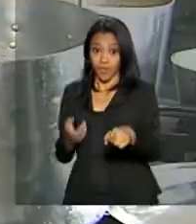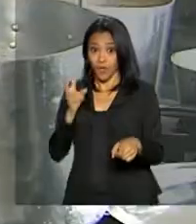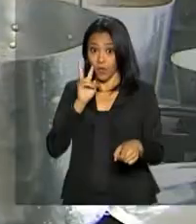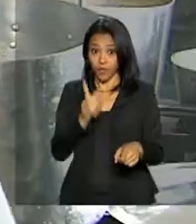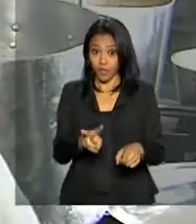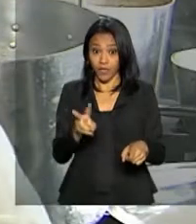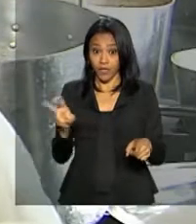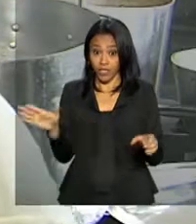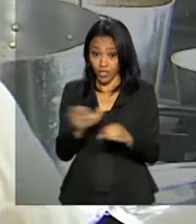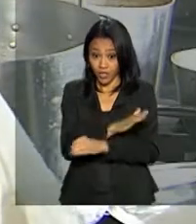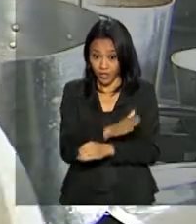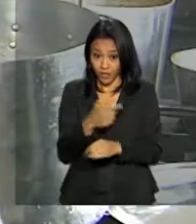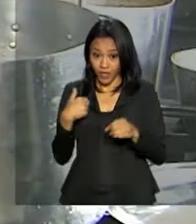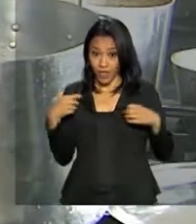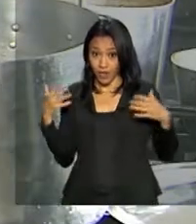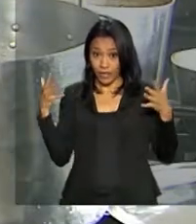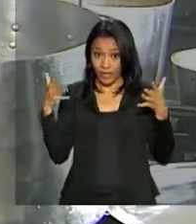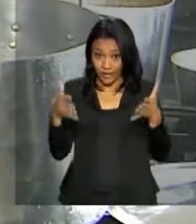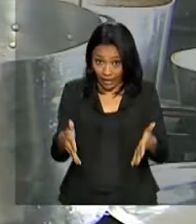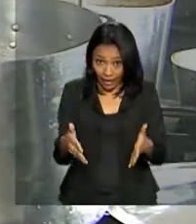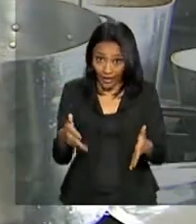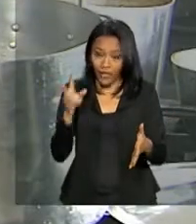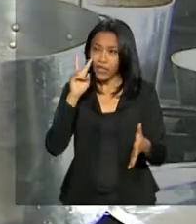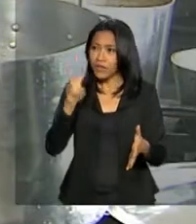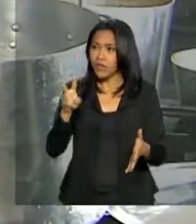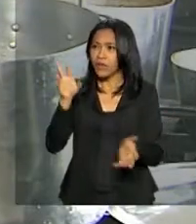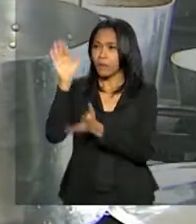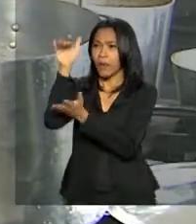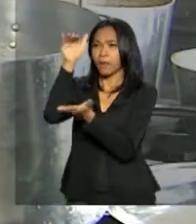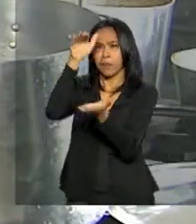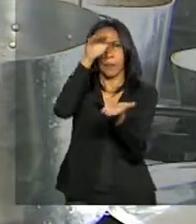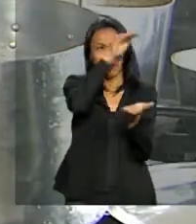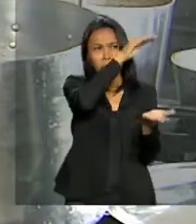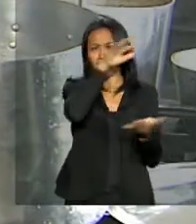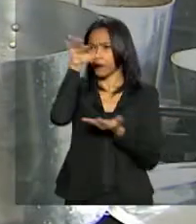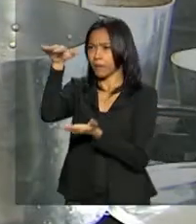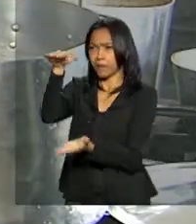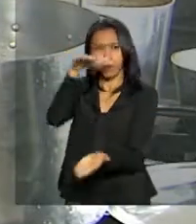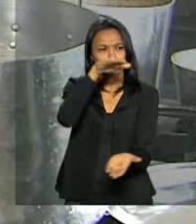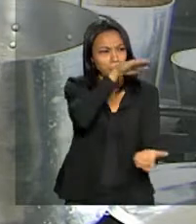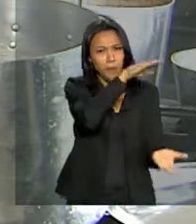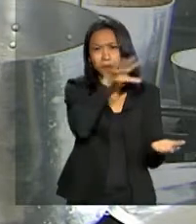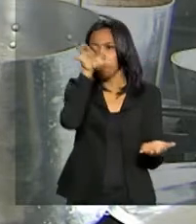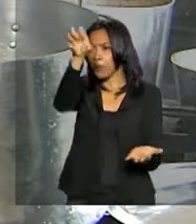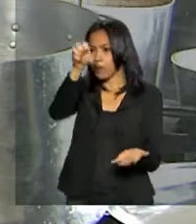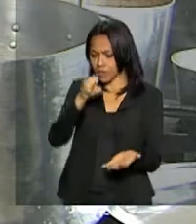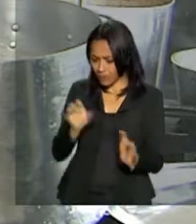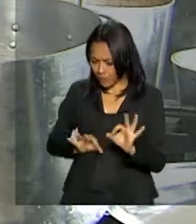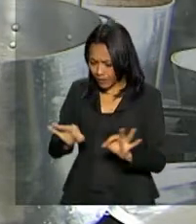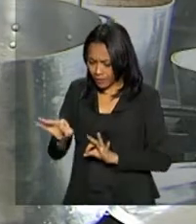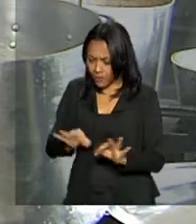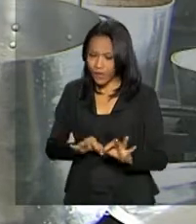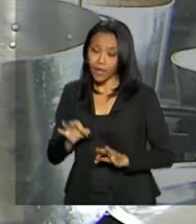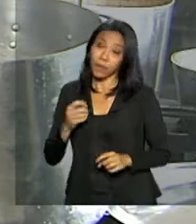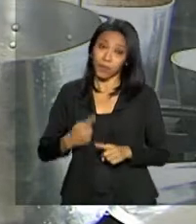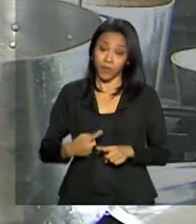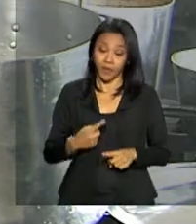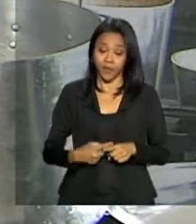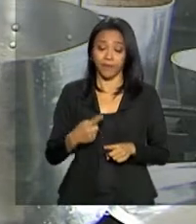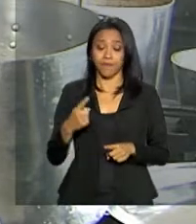cheia. Eu entrar naquele estoque e ver os alimentos que eu possa preparar para as crianças, porque você